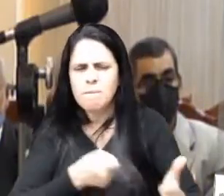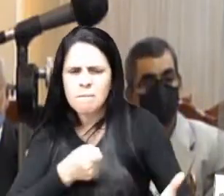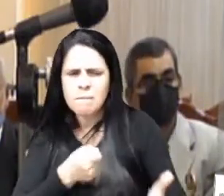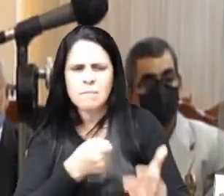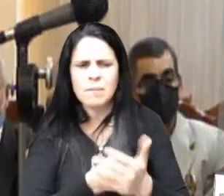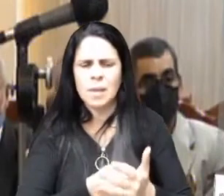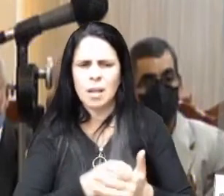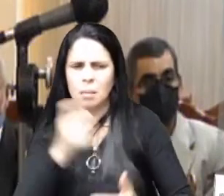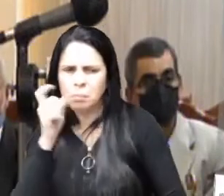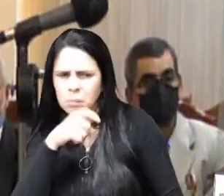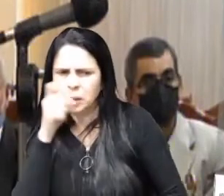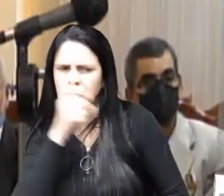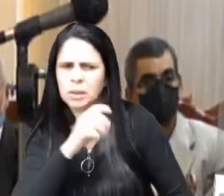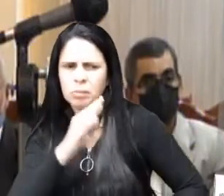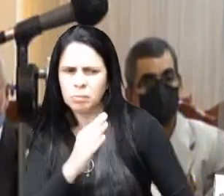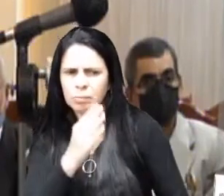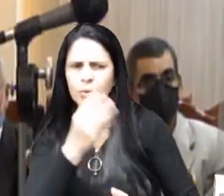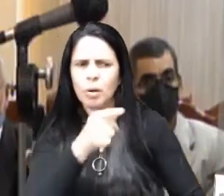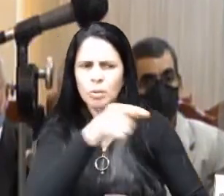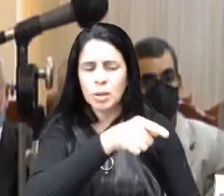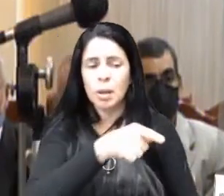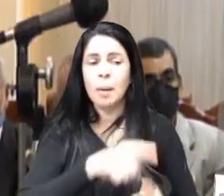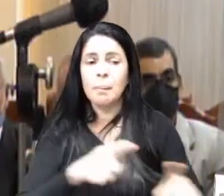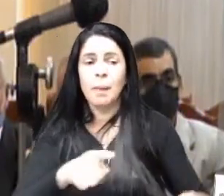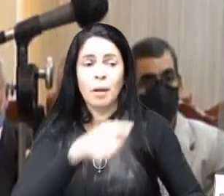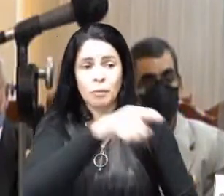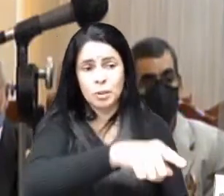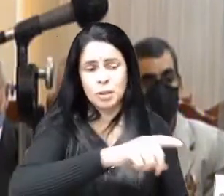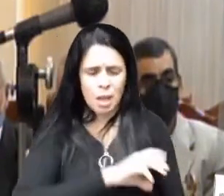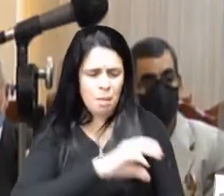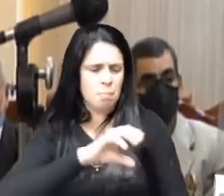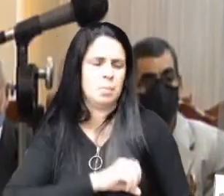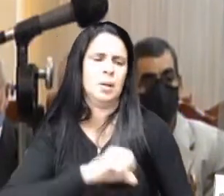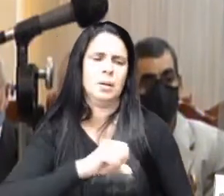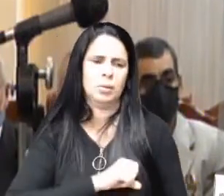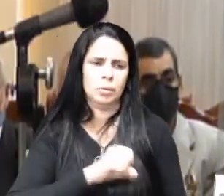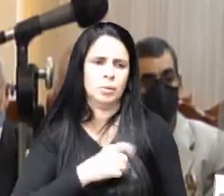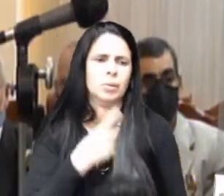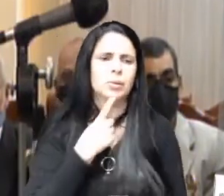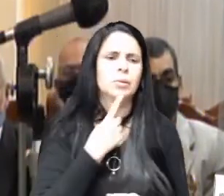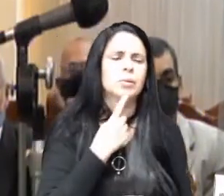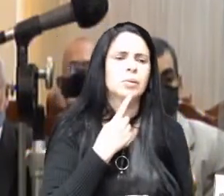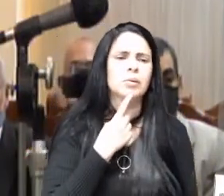lhe caluniando, e você amando e querendo bem, desejando bem.